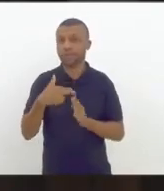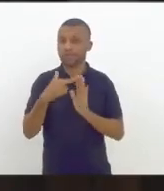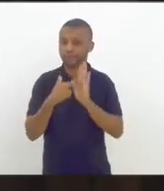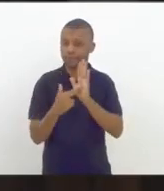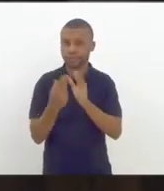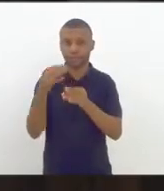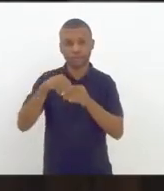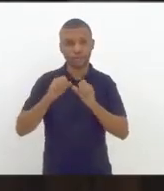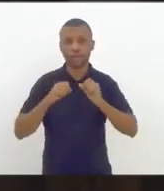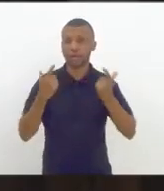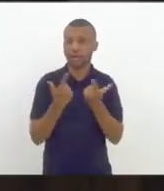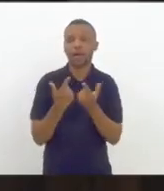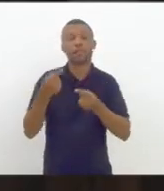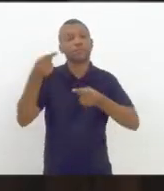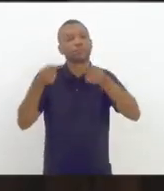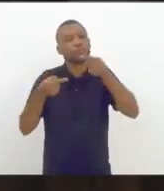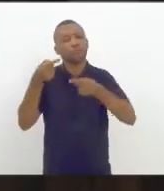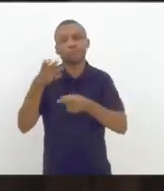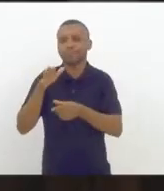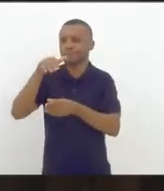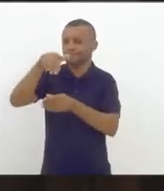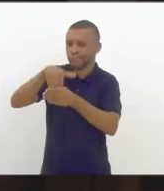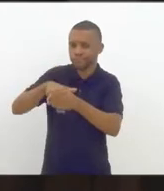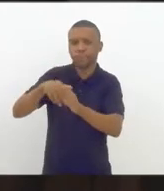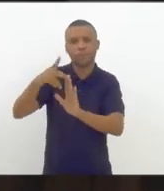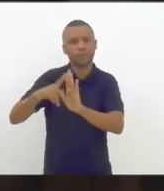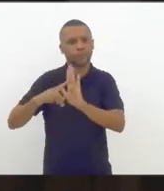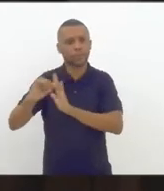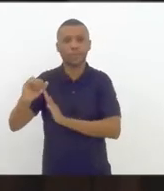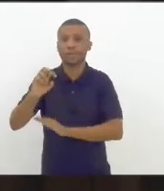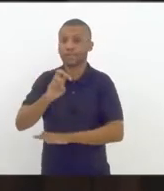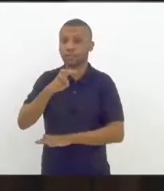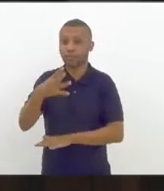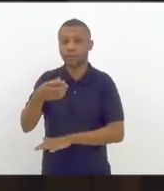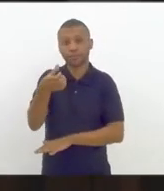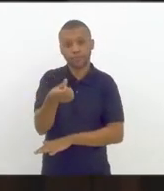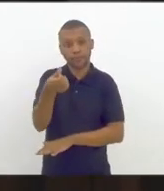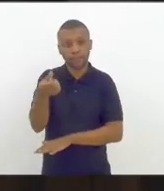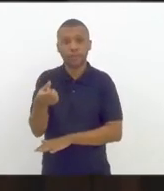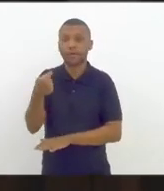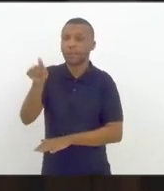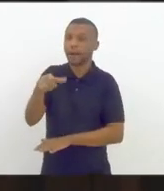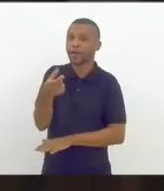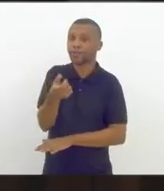em tramitação ordinária, em votação, em primeira discussão, projeto de lei 5466 de